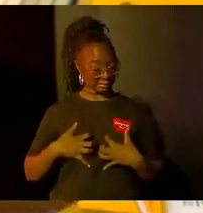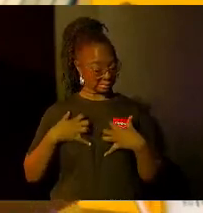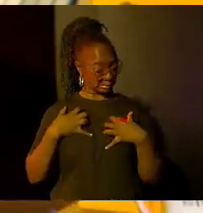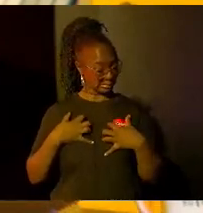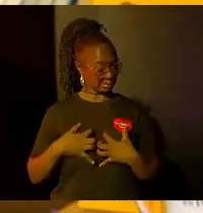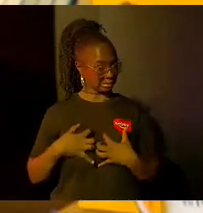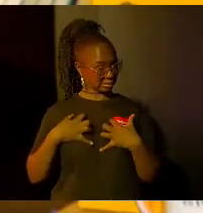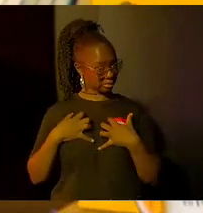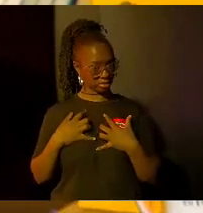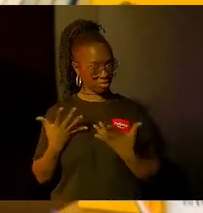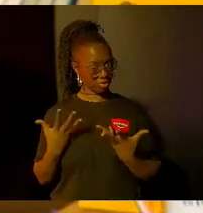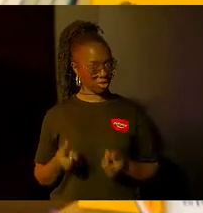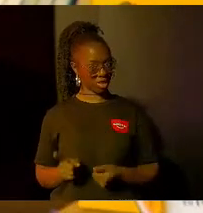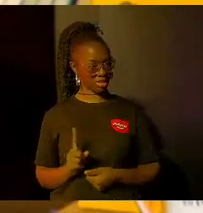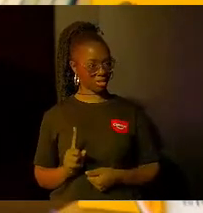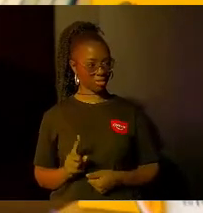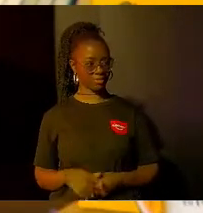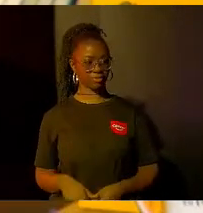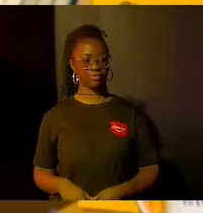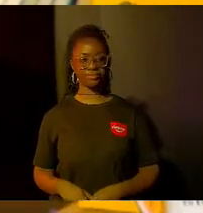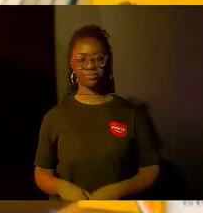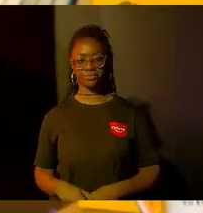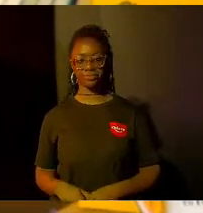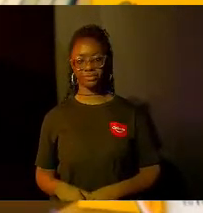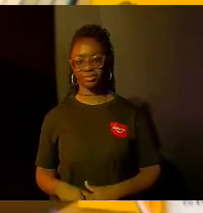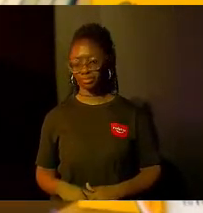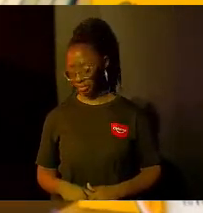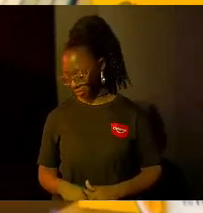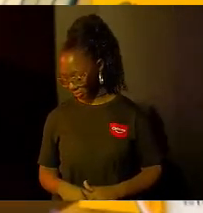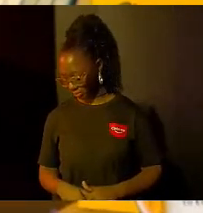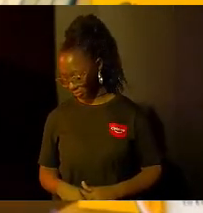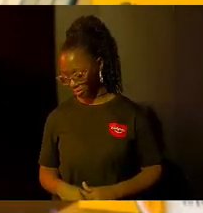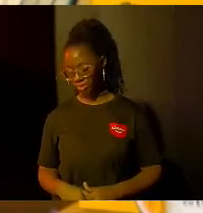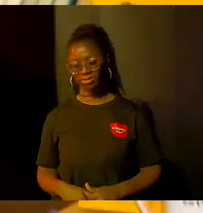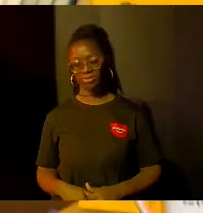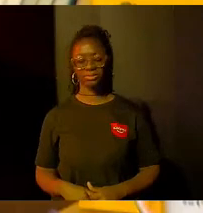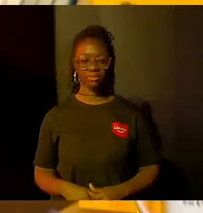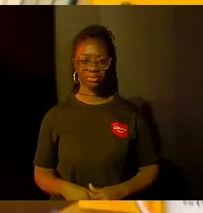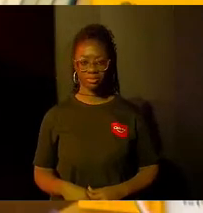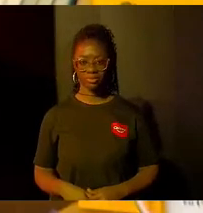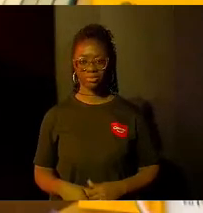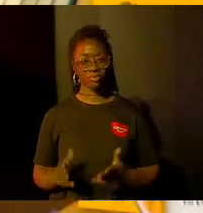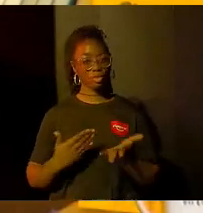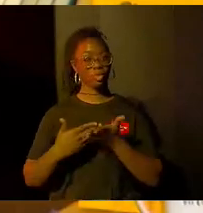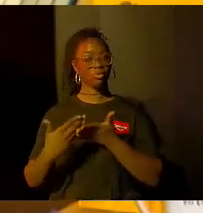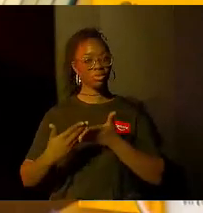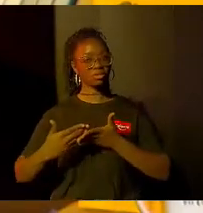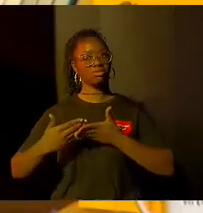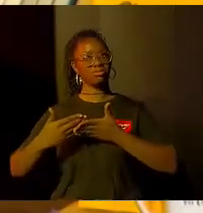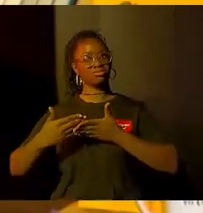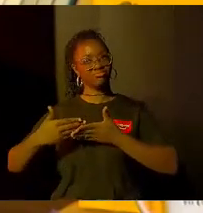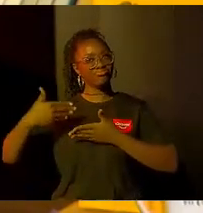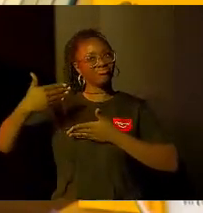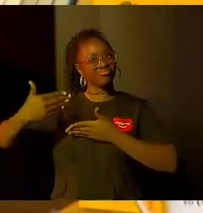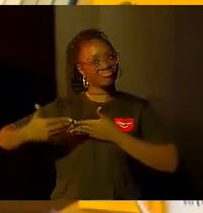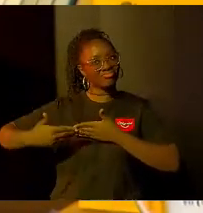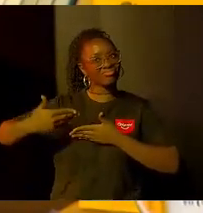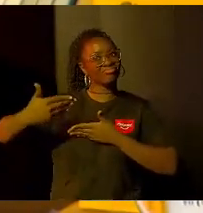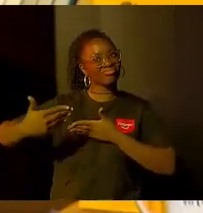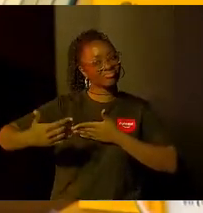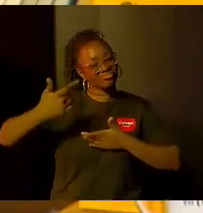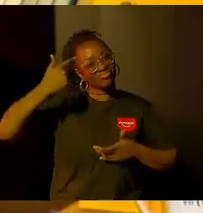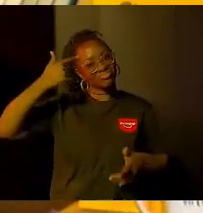situação ele começou a trabalhar isso não aguentou o tranco